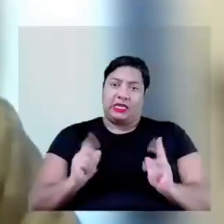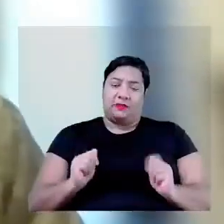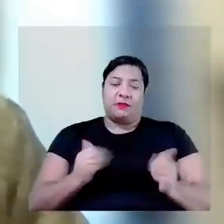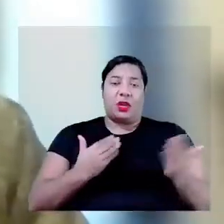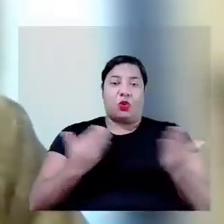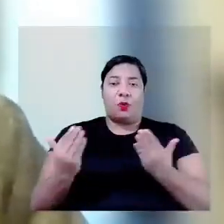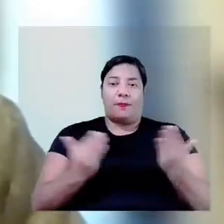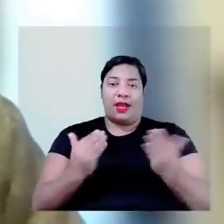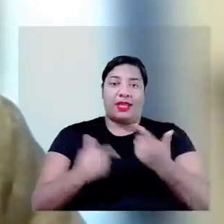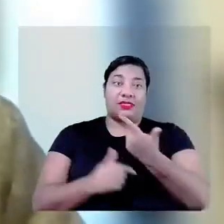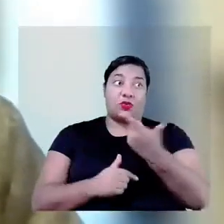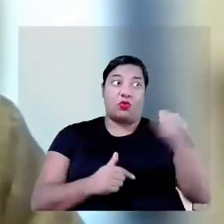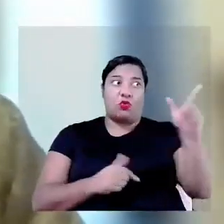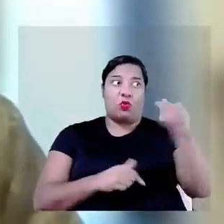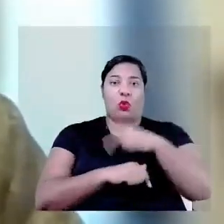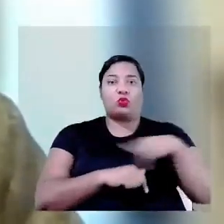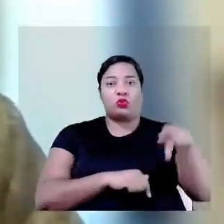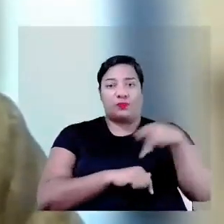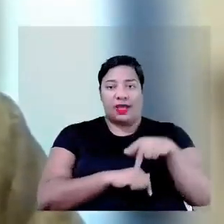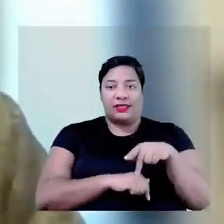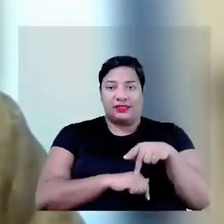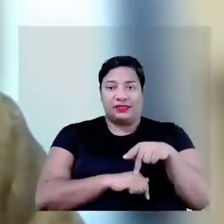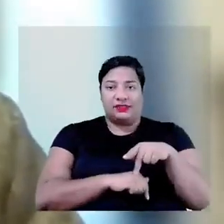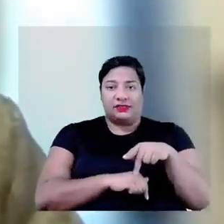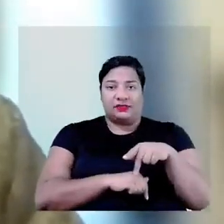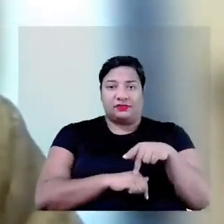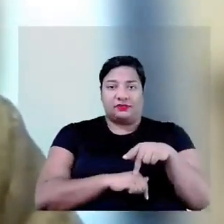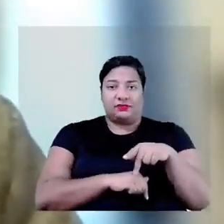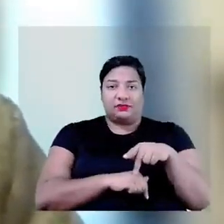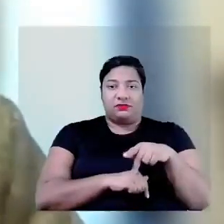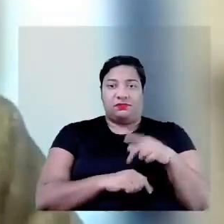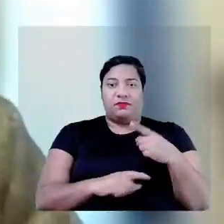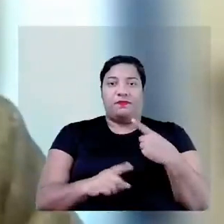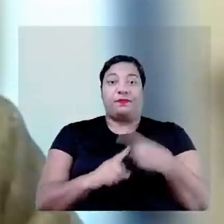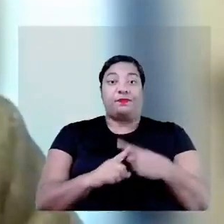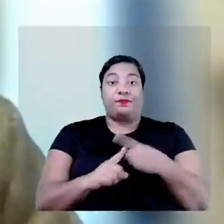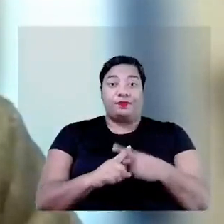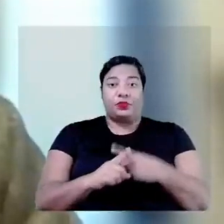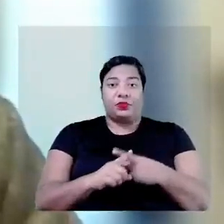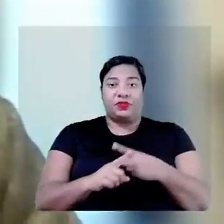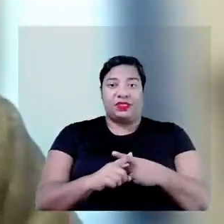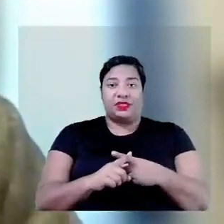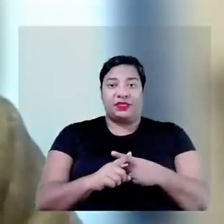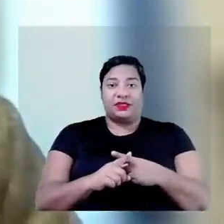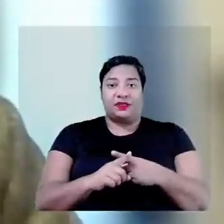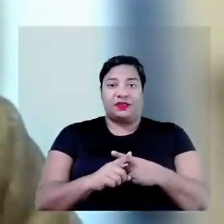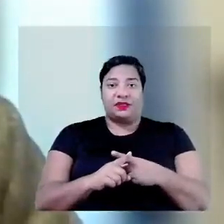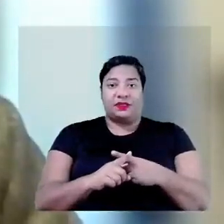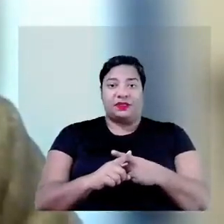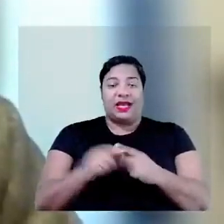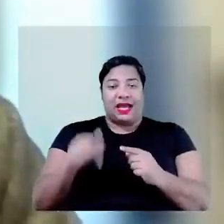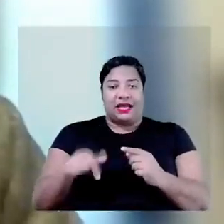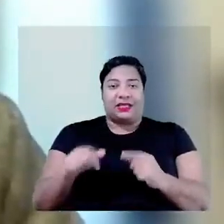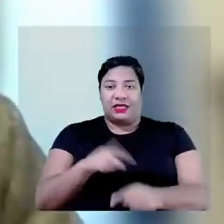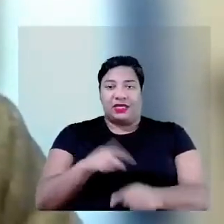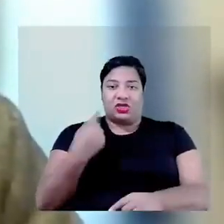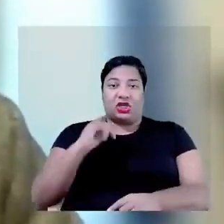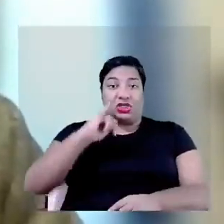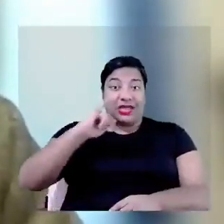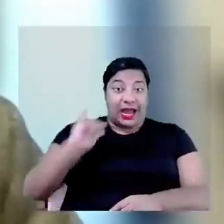pelo mundo, por causa principalmente, no caso da energia, do aproveitamento do